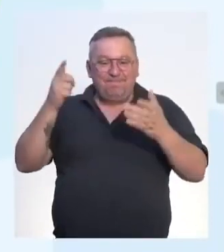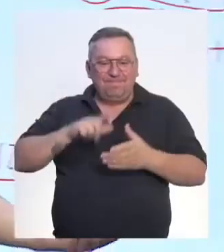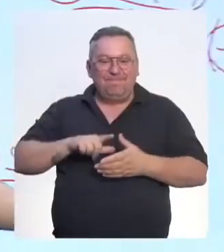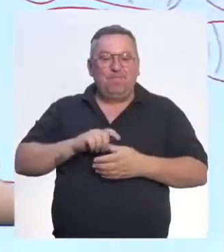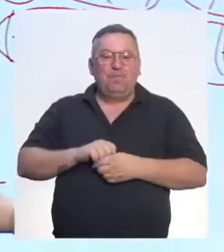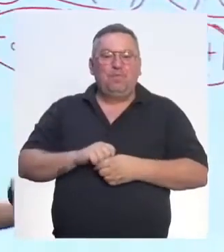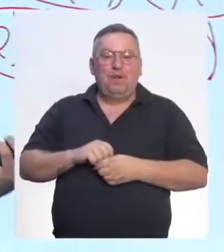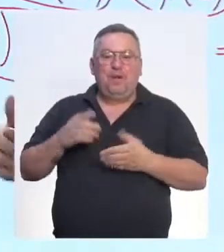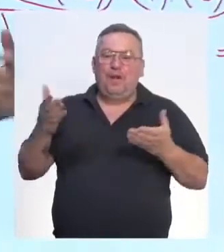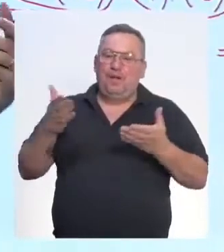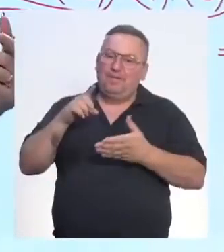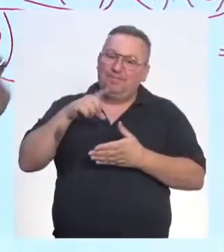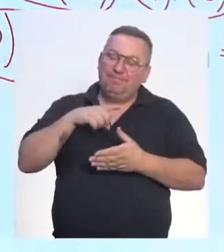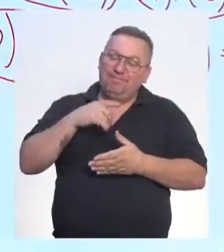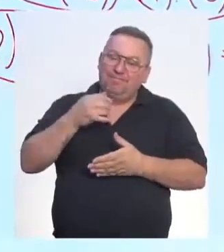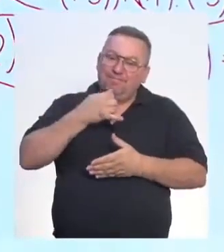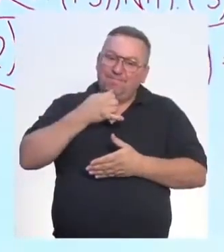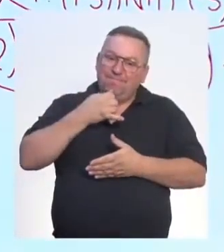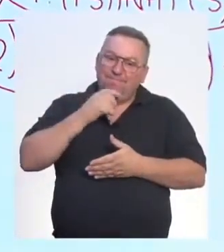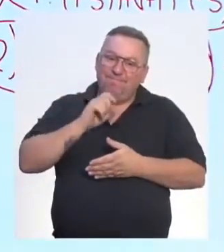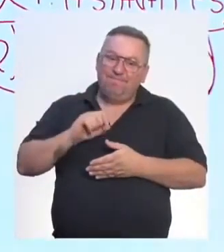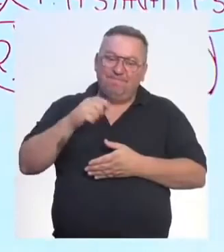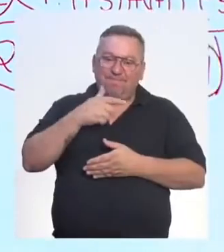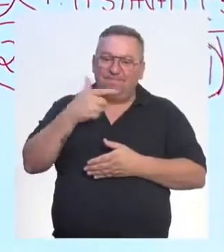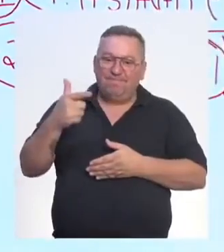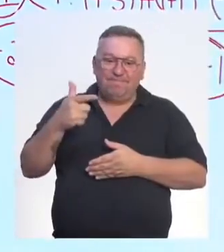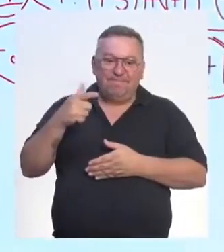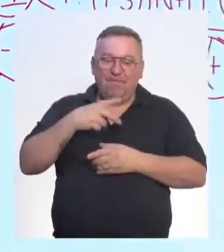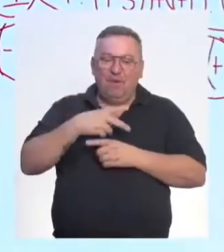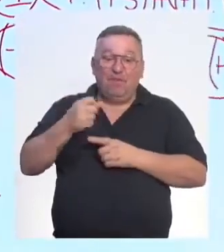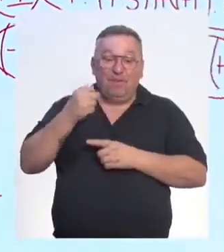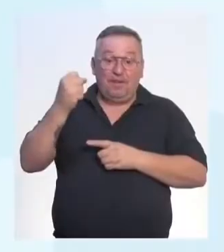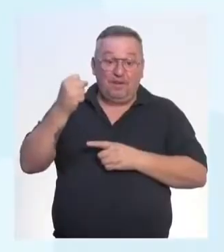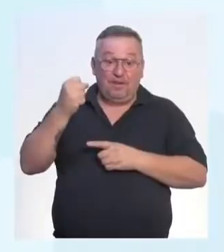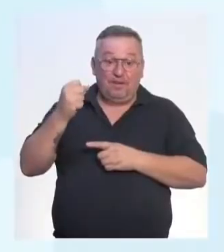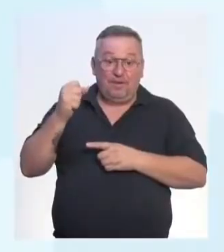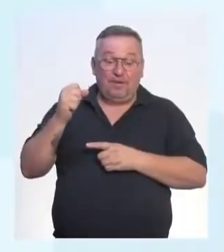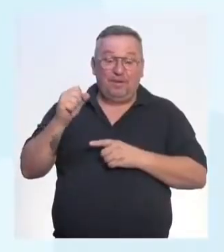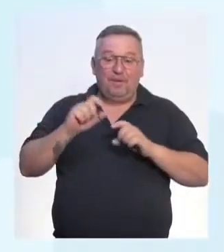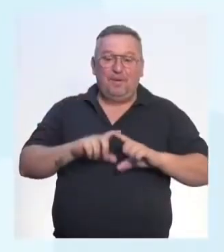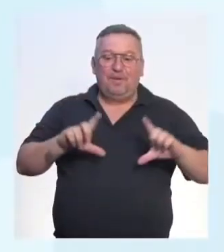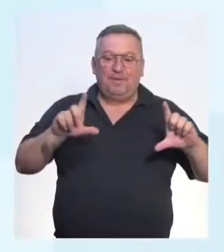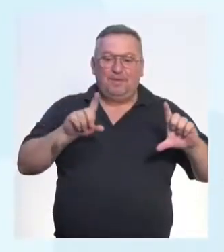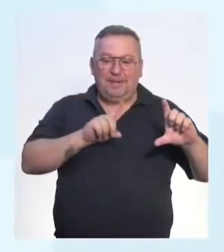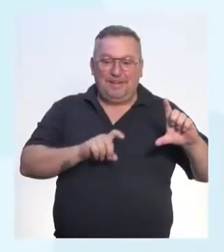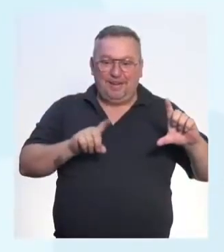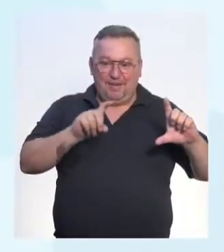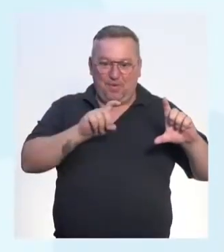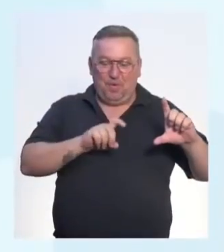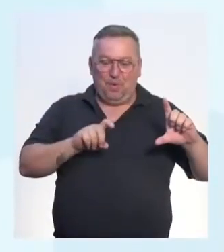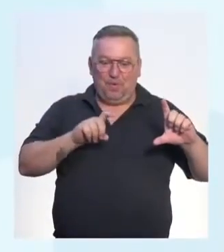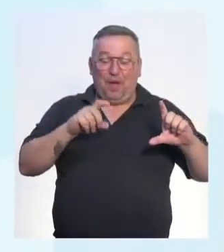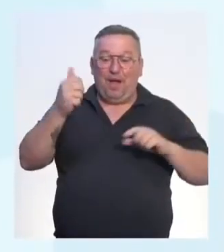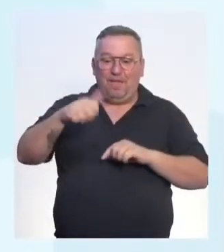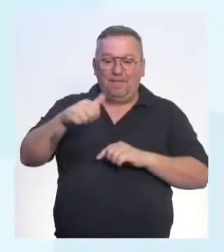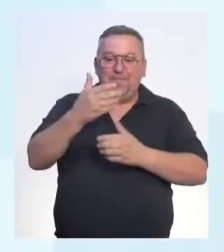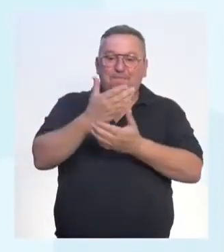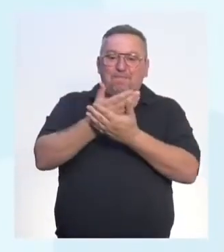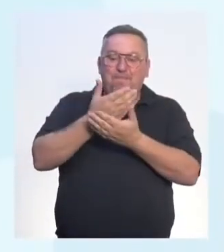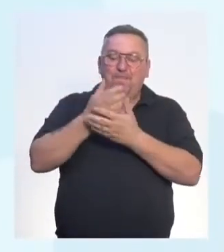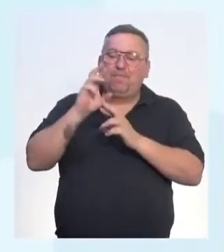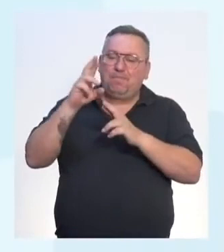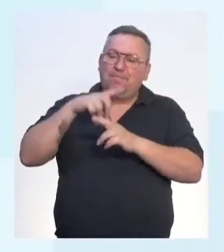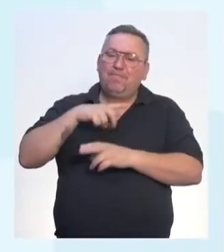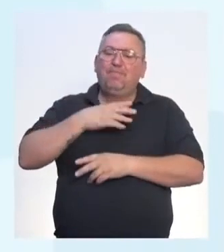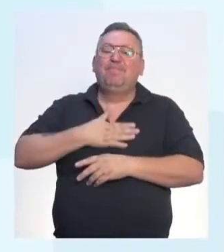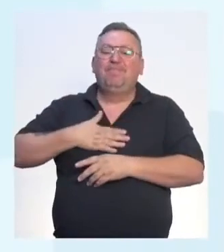nós empatamos nessa aí, infelizmente, não tem vencedor hoje. Pode pôr o QR Code, por favor? Então, avaliem a aula, espero que